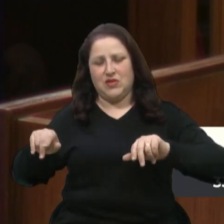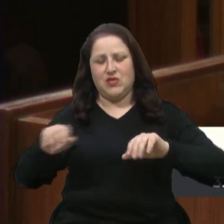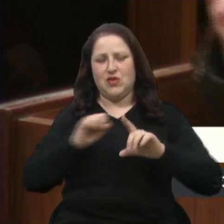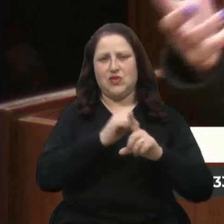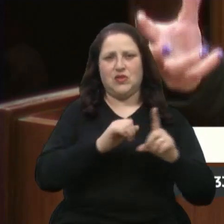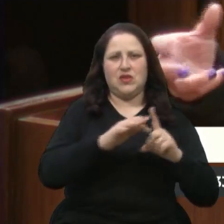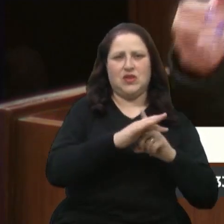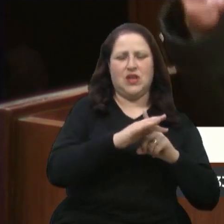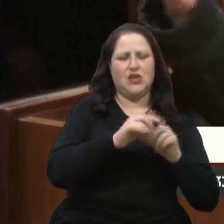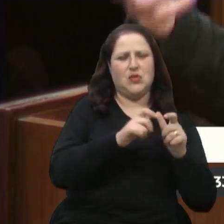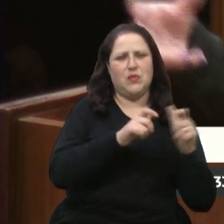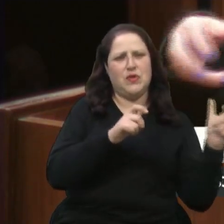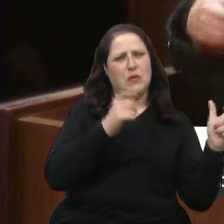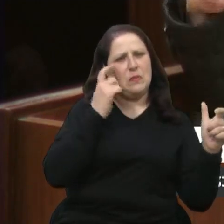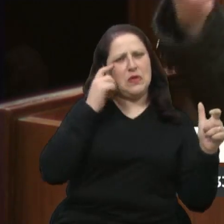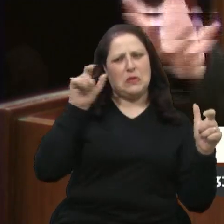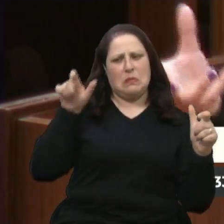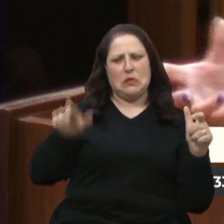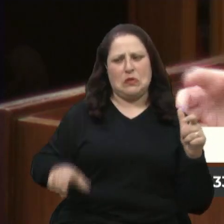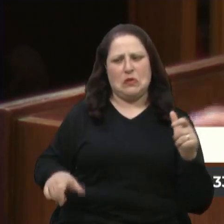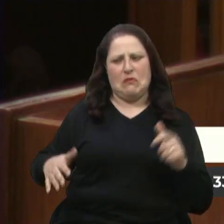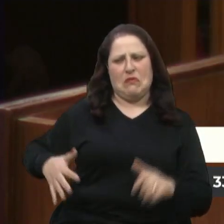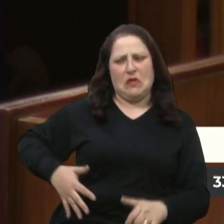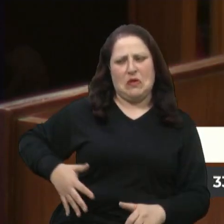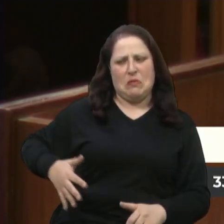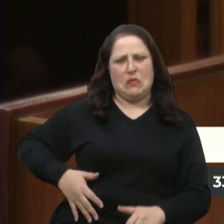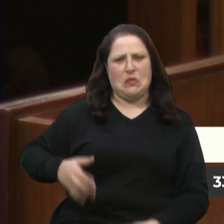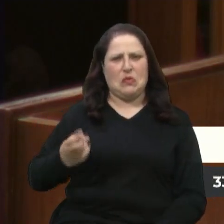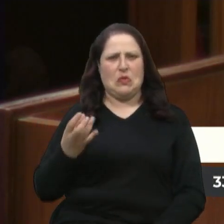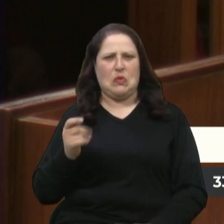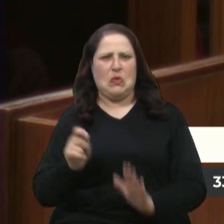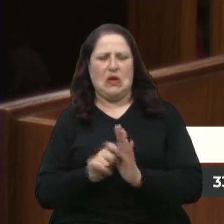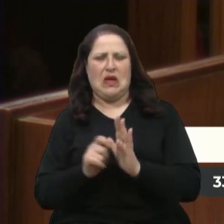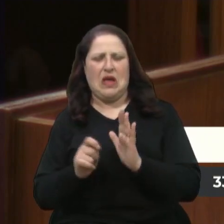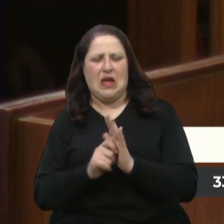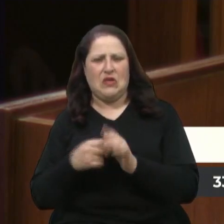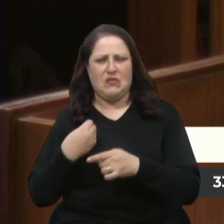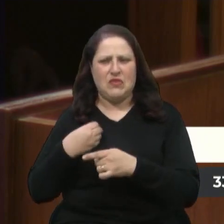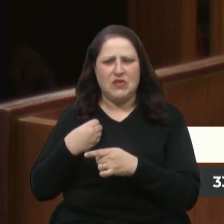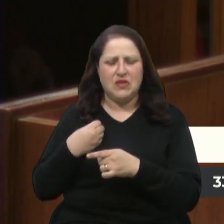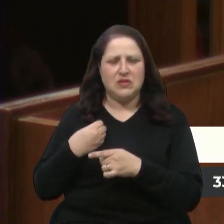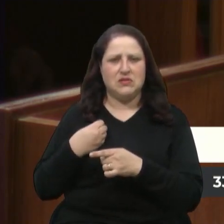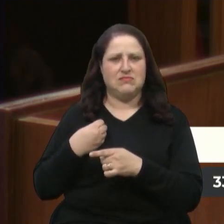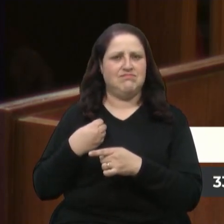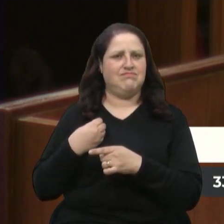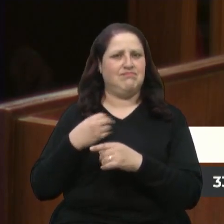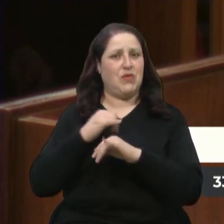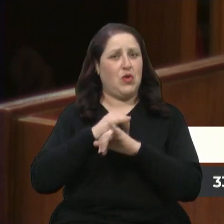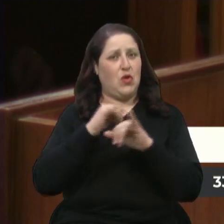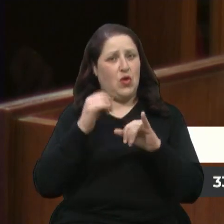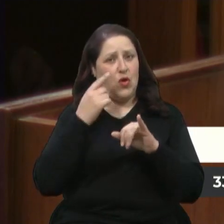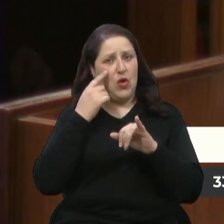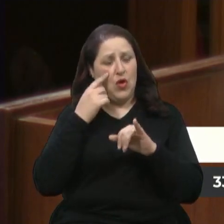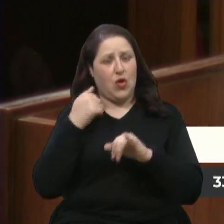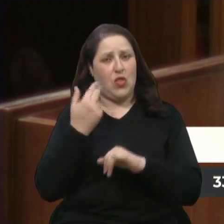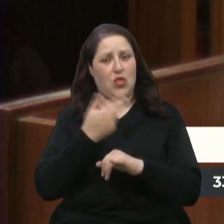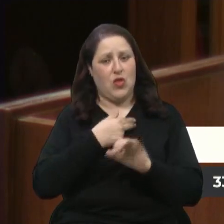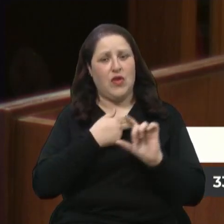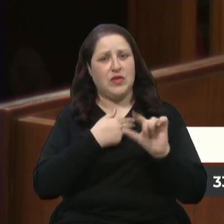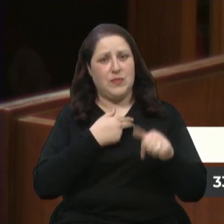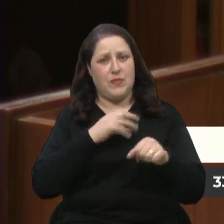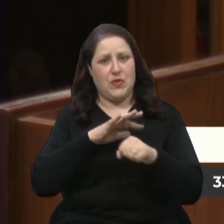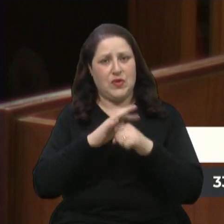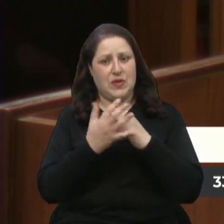tem, que é aquele vagabundo drogado que está ali. Quero dizer para vocês que nós, pós-pandemia,